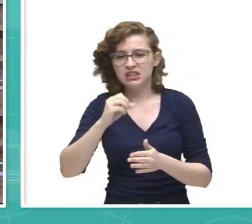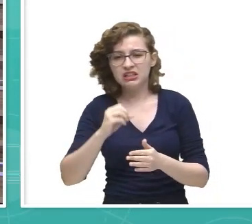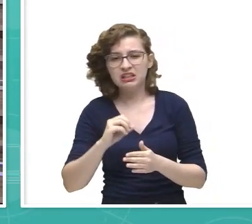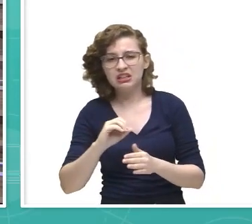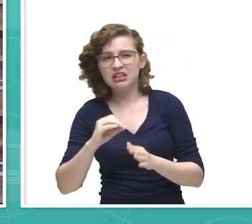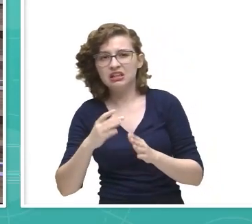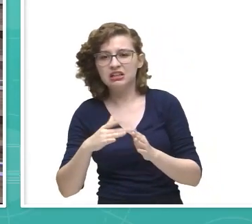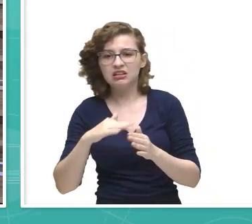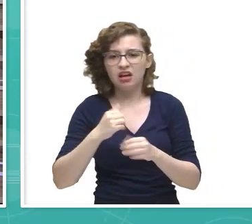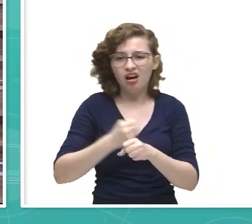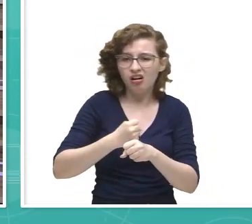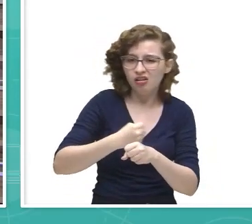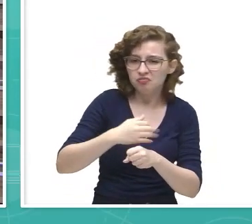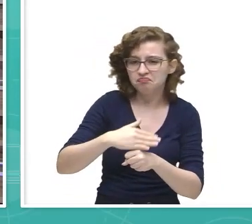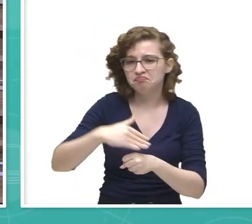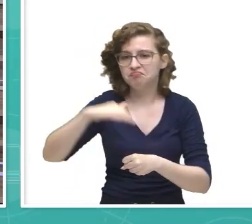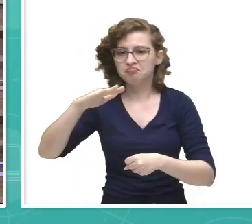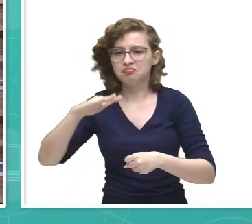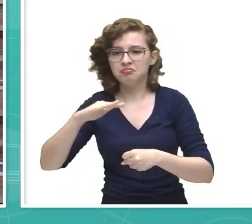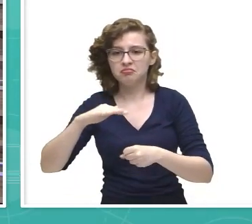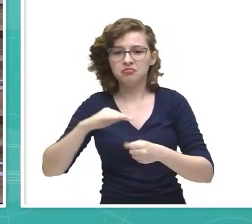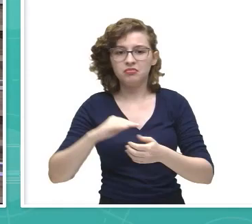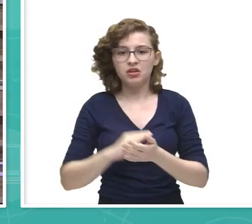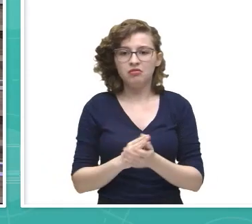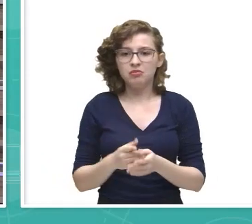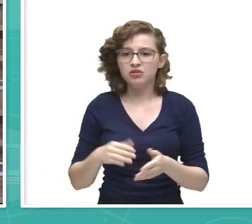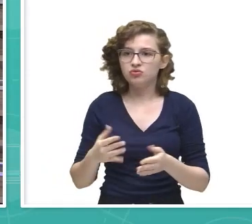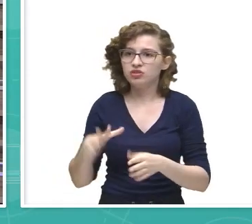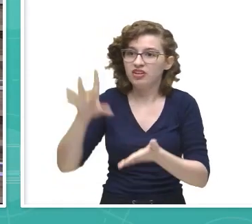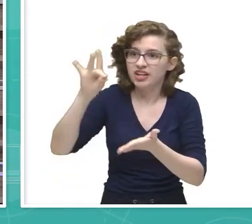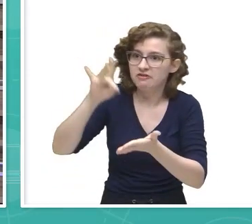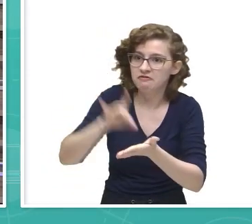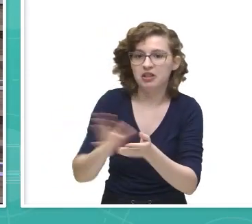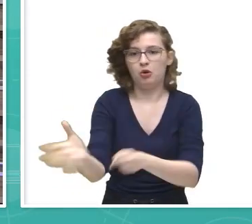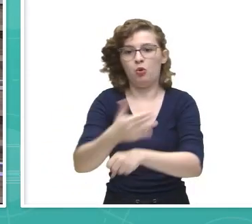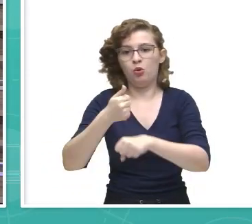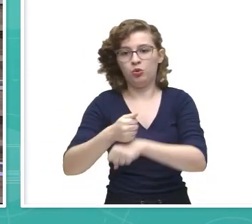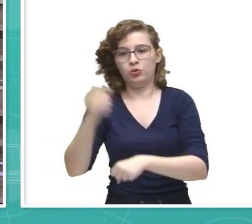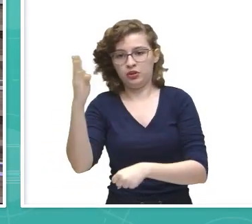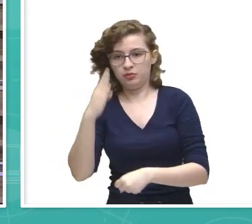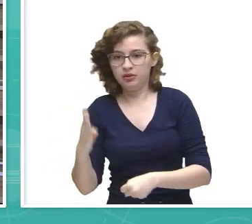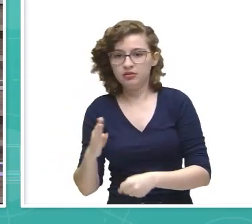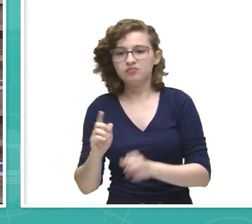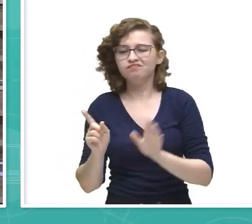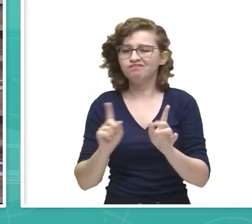não houve uma efetiva colonização no Brasil. Esse período